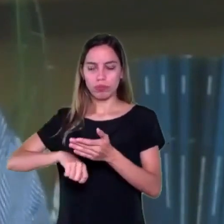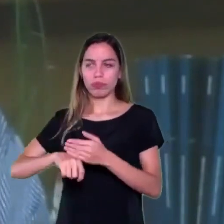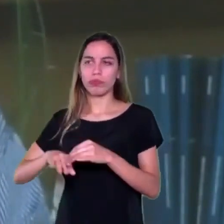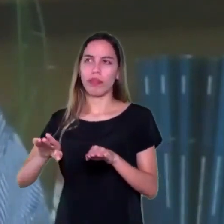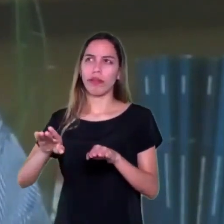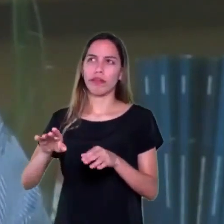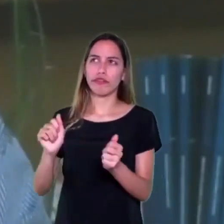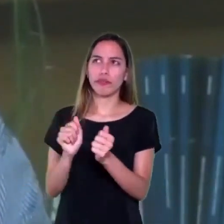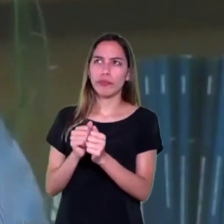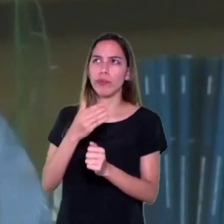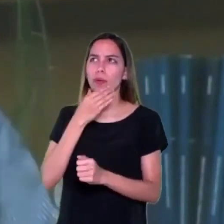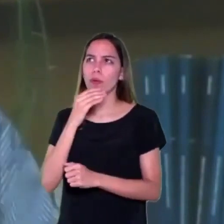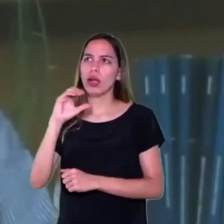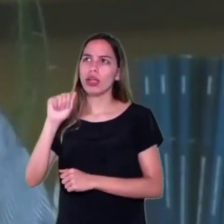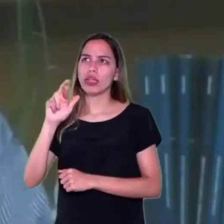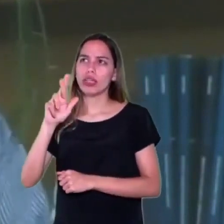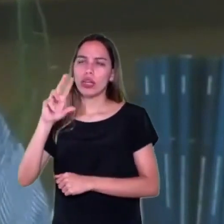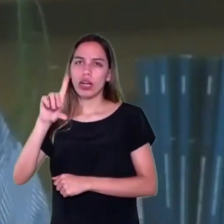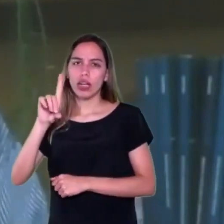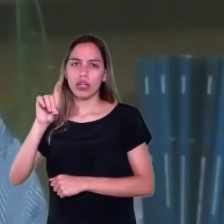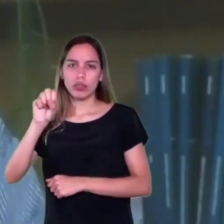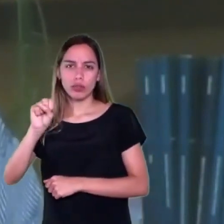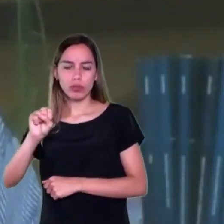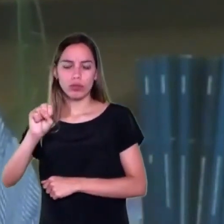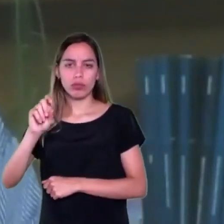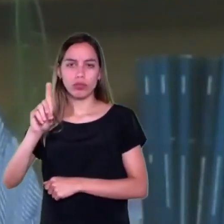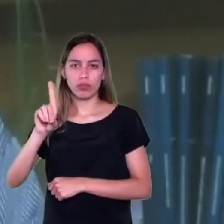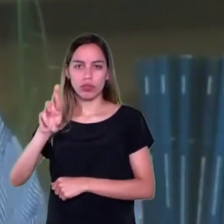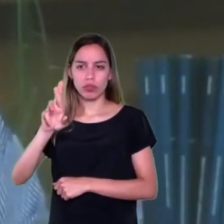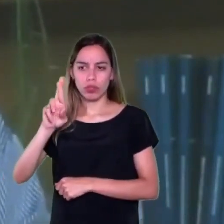Andrade, Mário Matos, que é também itaunense,